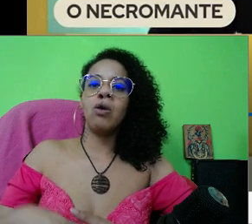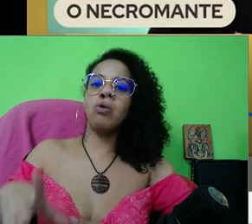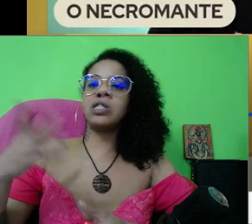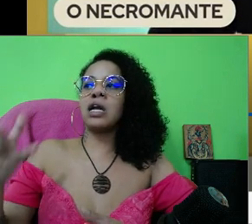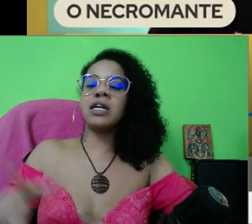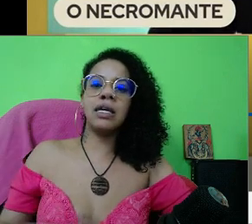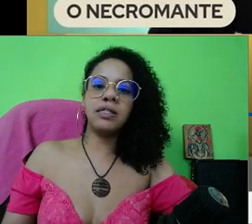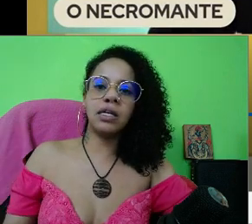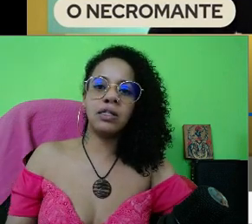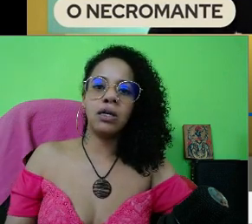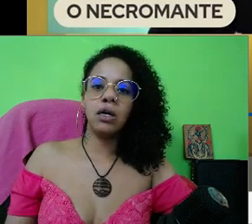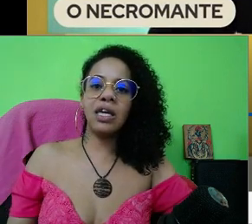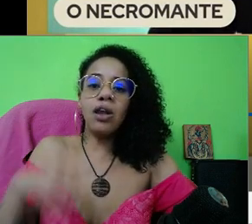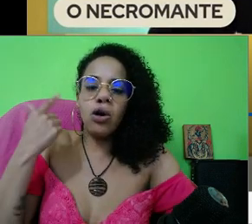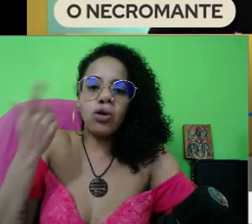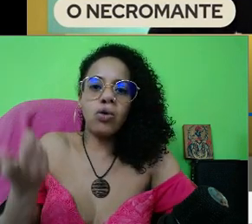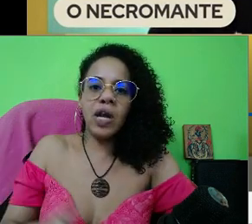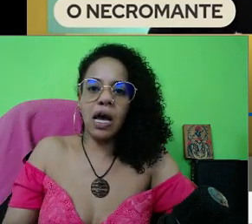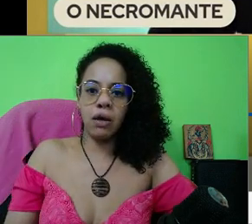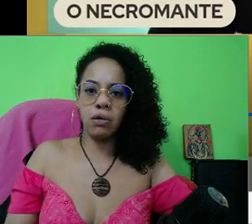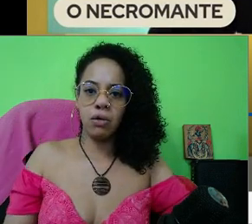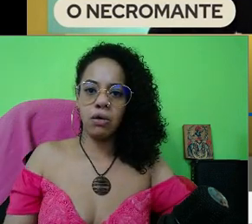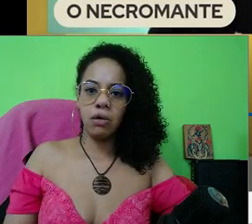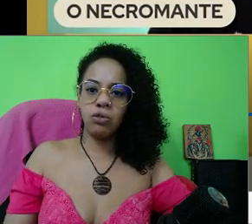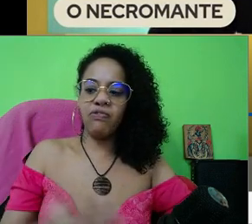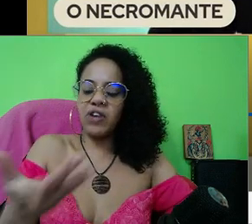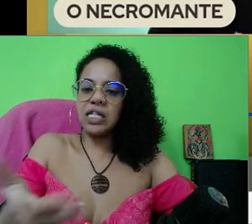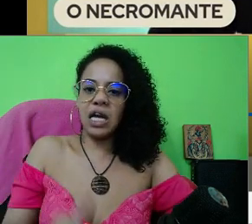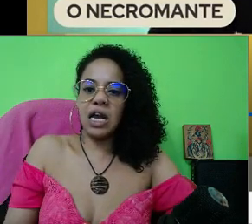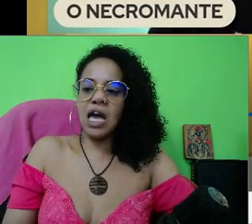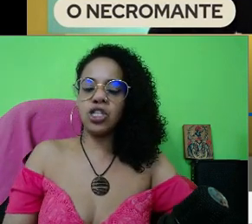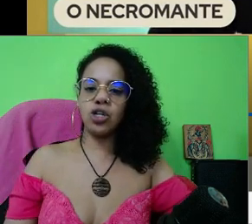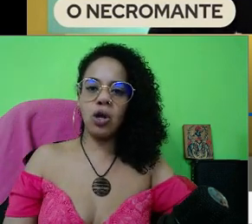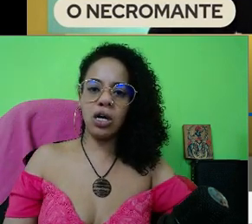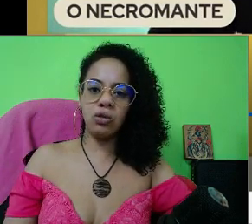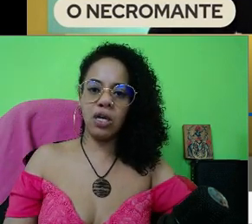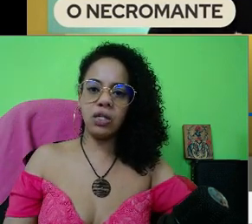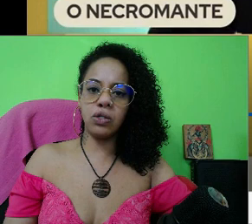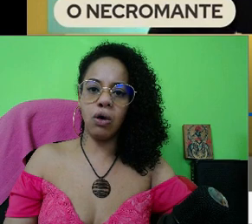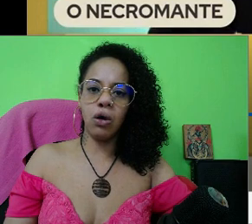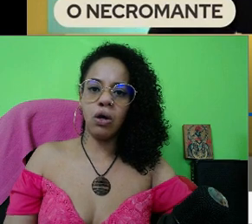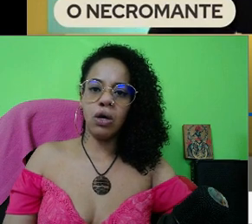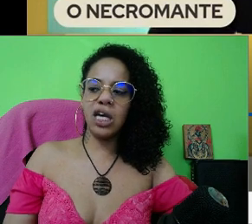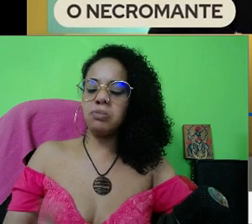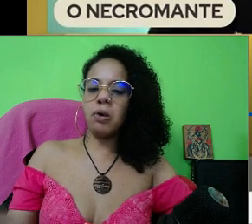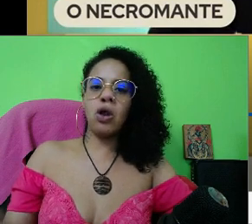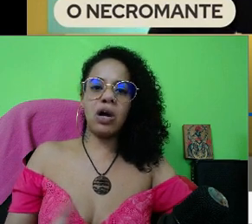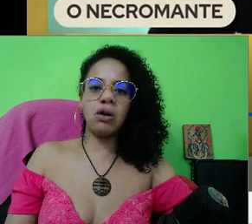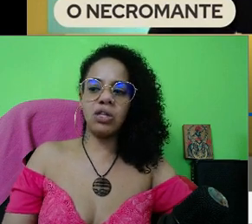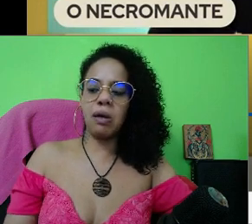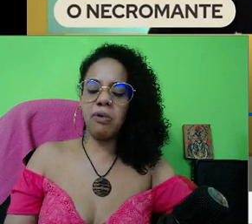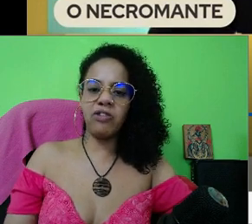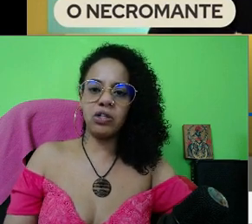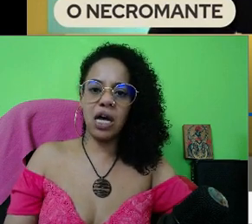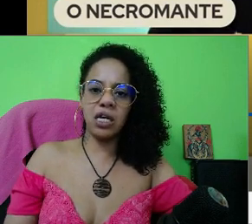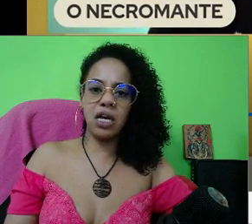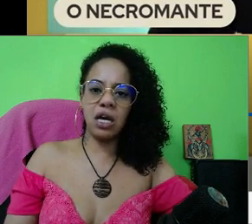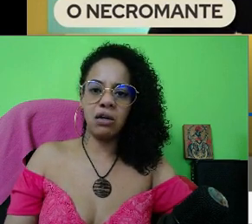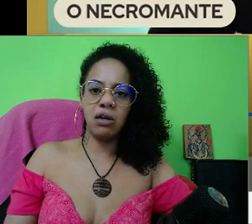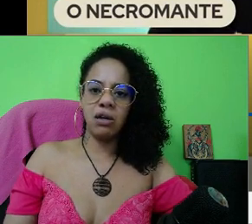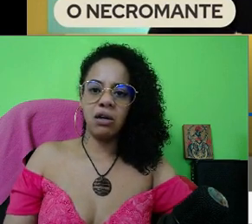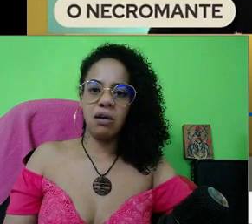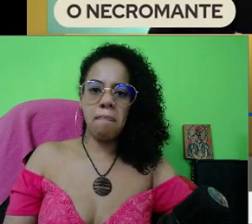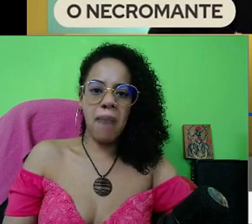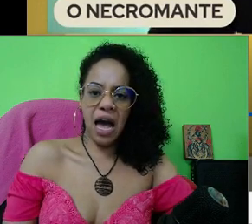atacava os anarquistas que loucura tu fez aquele reto te colocando isso quis me colocar contra a professora